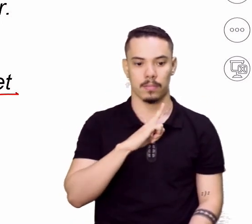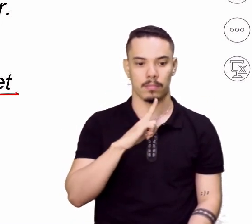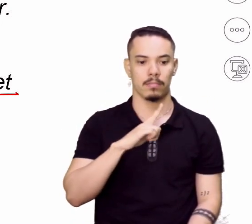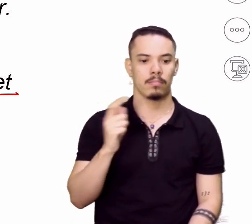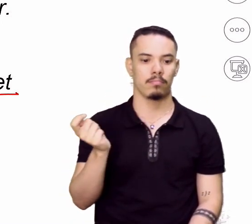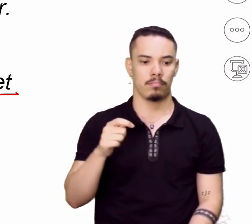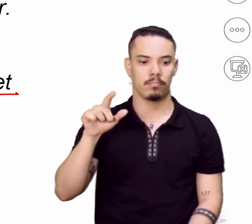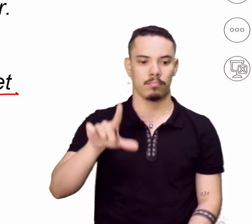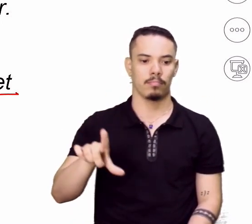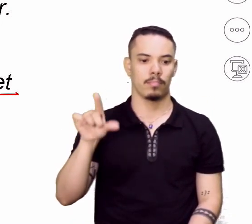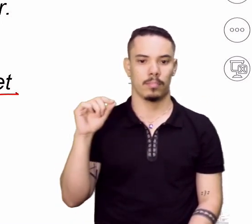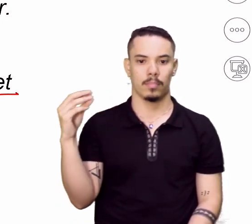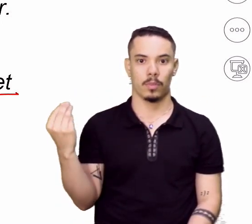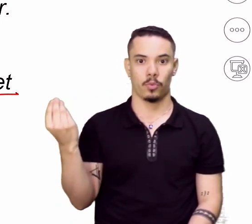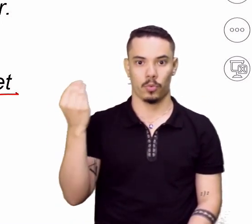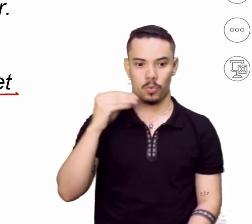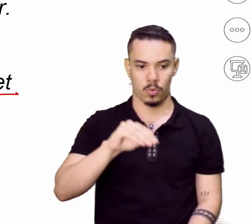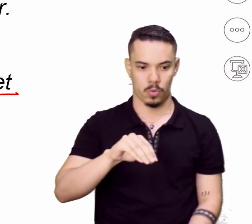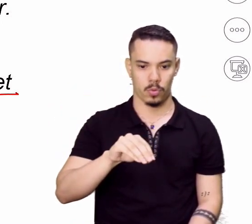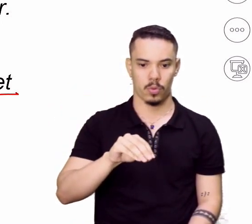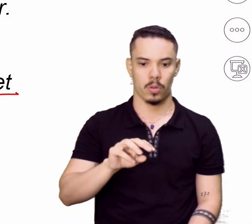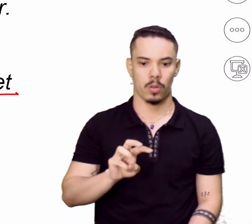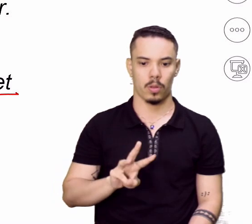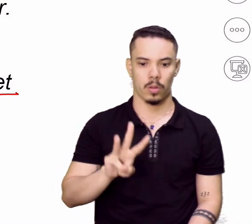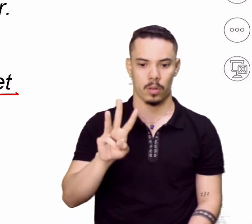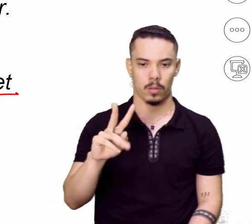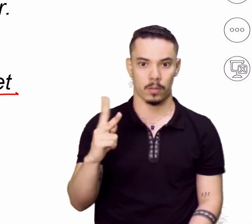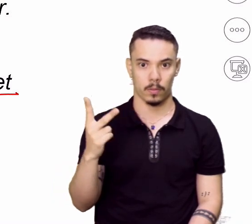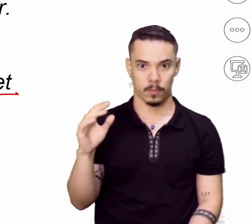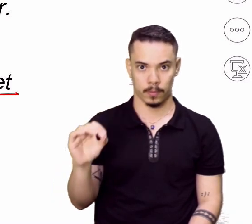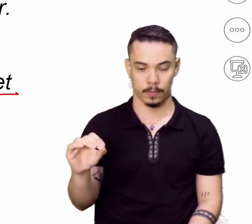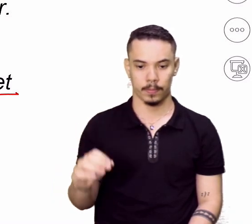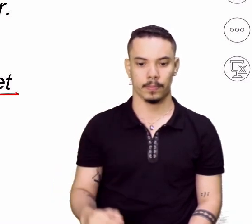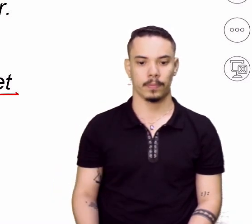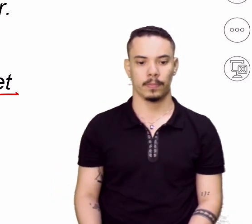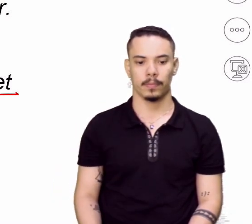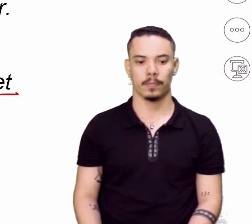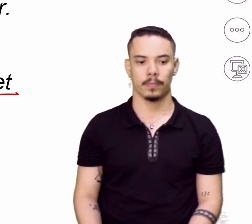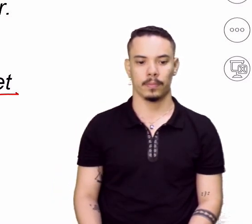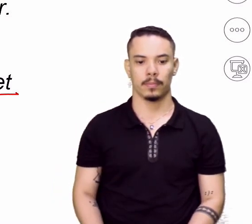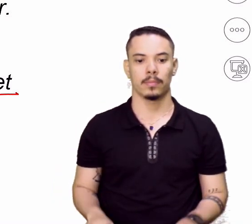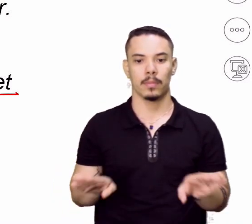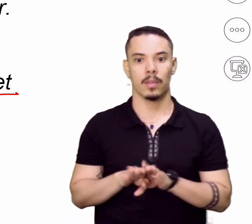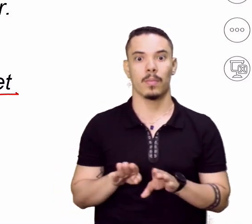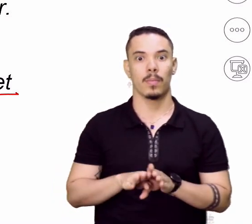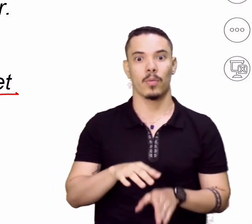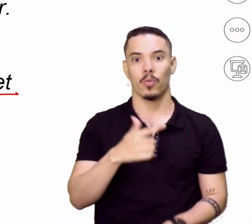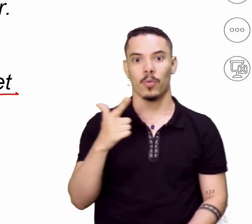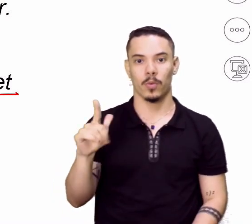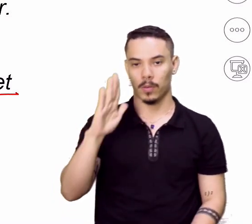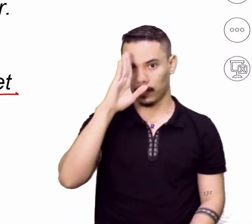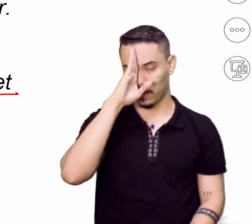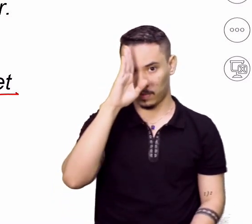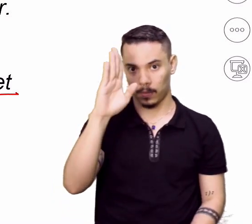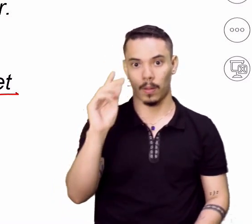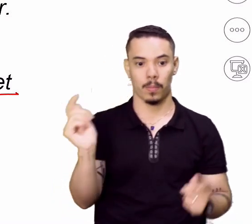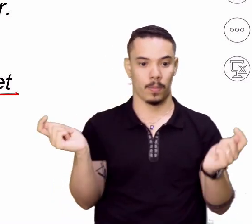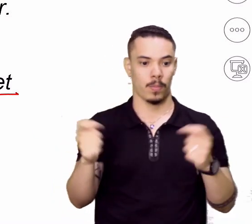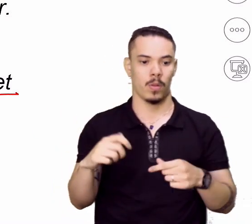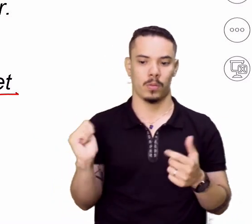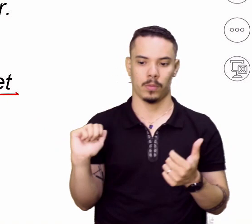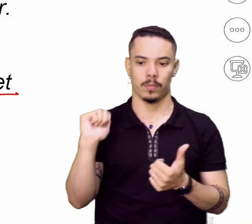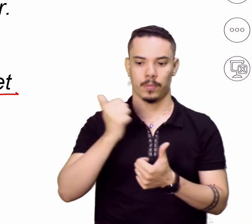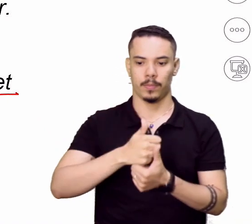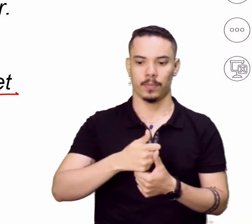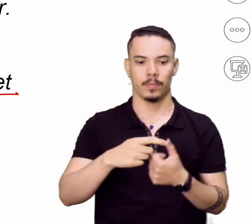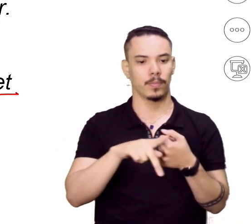opção de colocar o who, que se relaciona com whom, e o that também, que é aquele coringa que eu posso substituir por